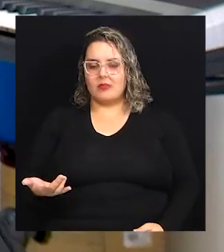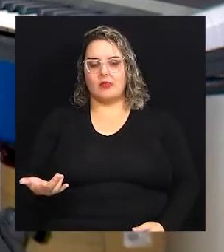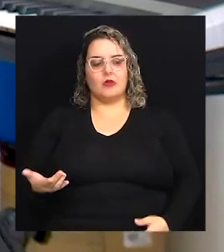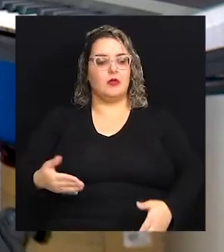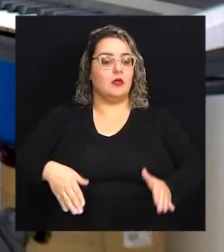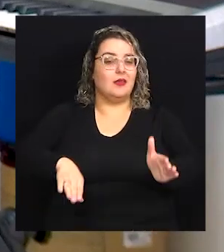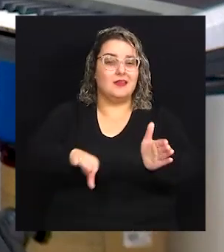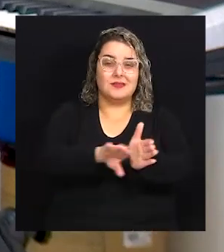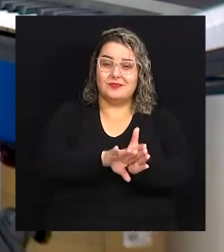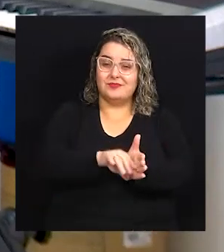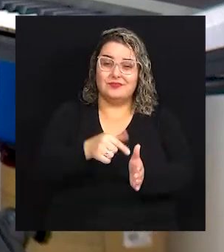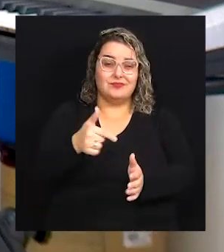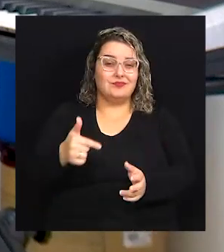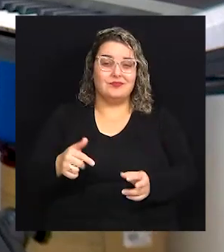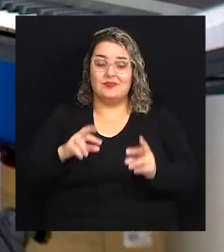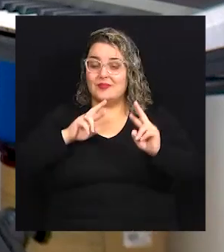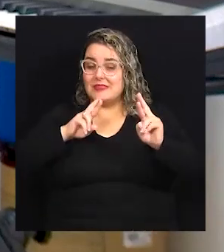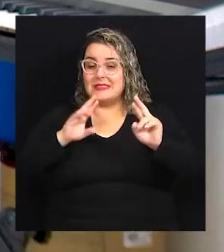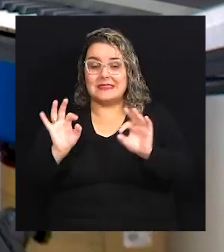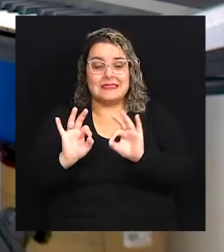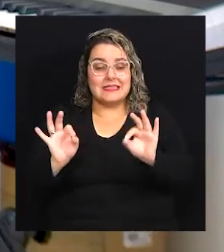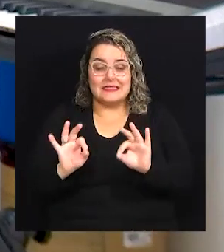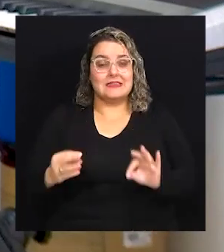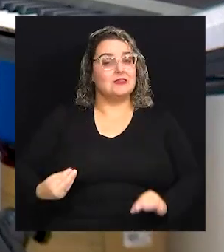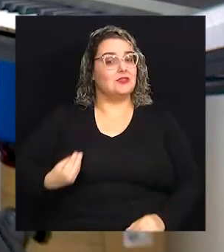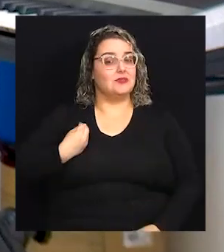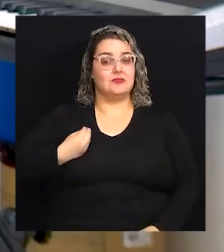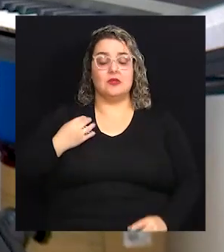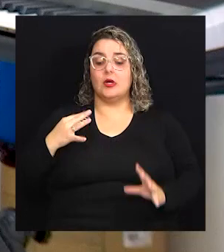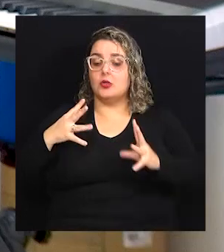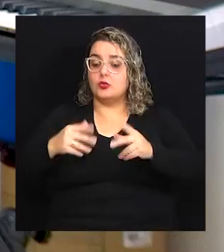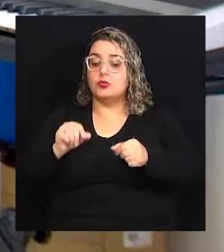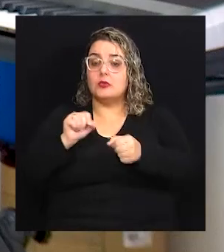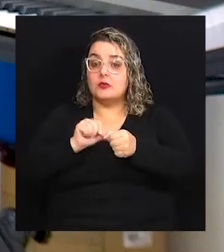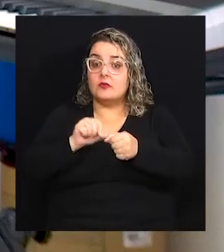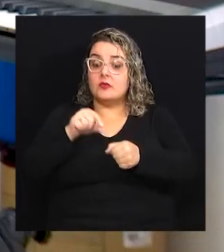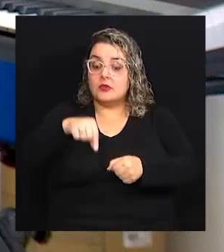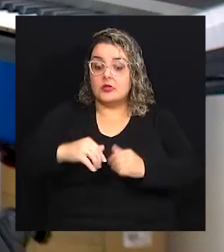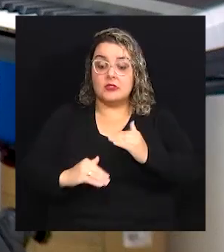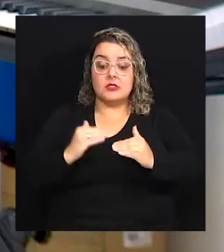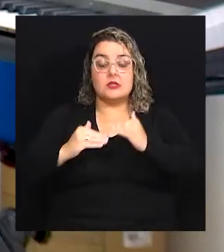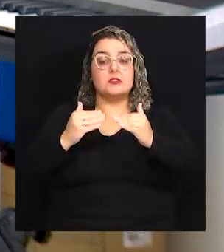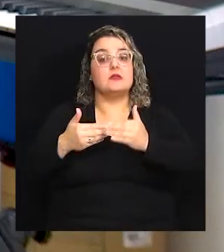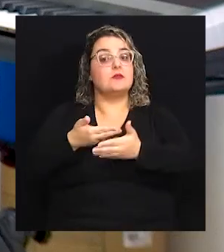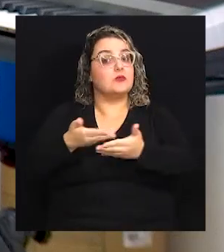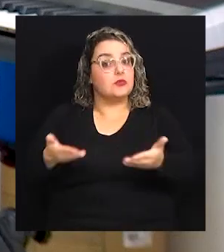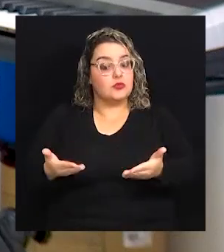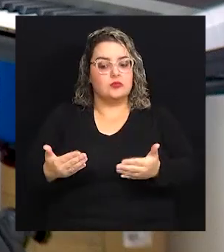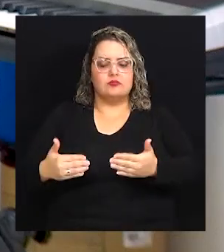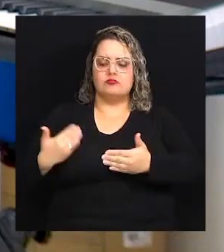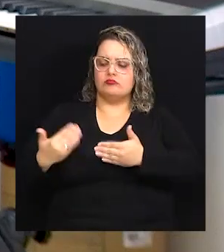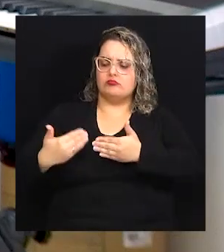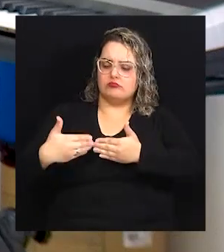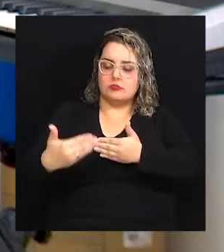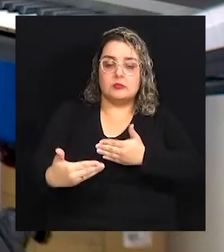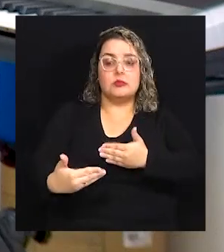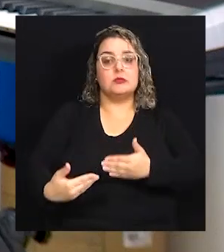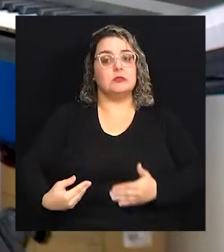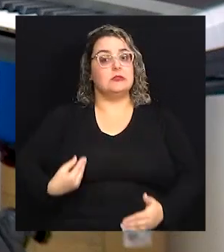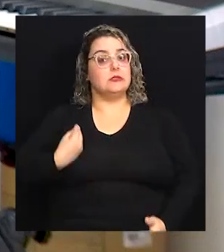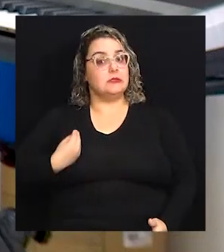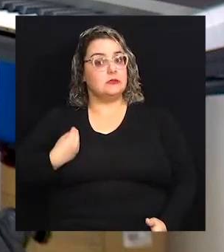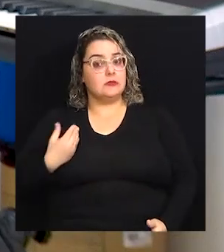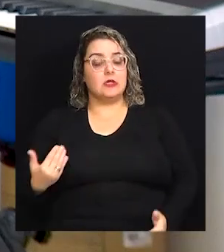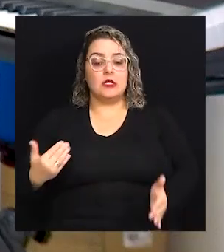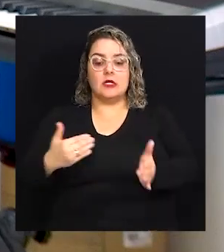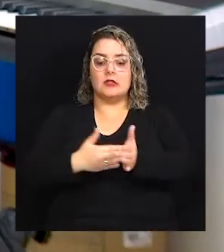entristecidos, eles chegam sem perspectiva nenhuma de vida. E tudo que é feito aqui, tudo que é desenvolvido com eles ao longo de toda